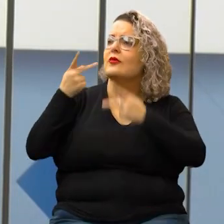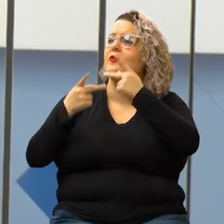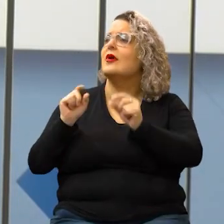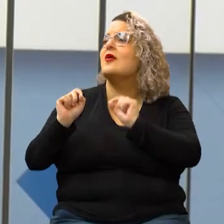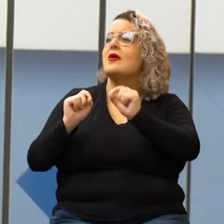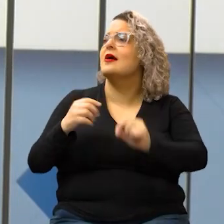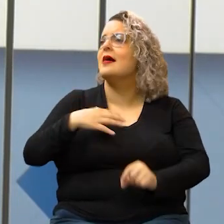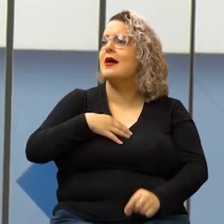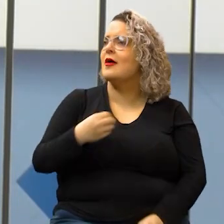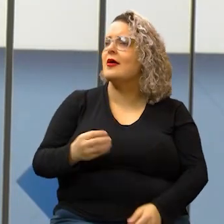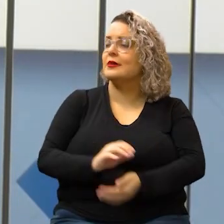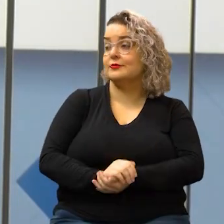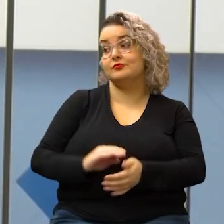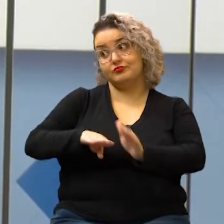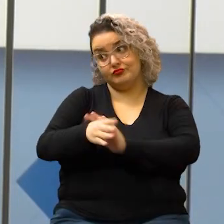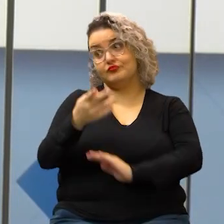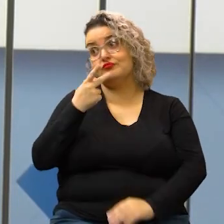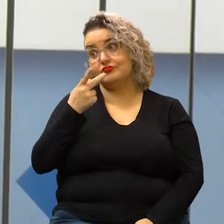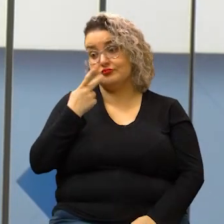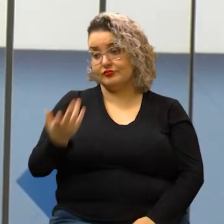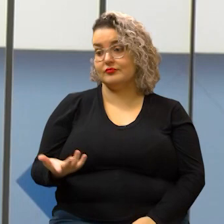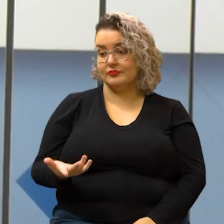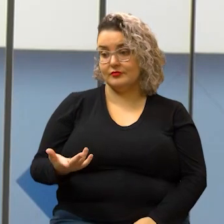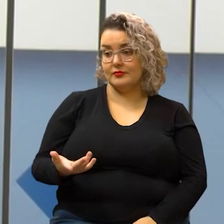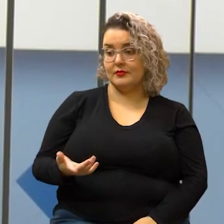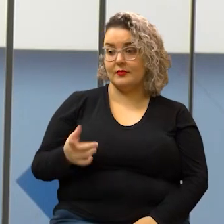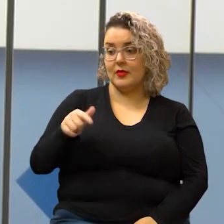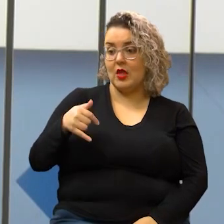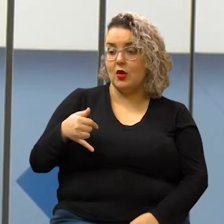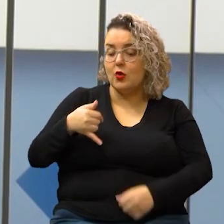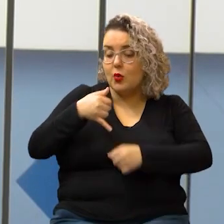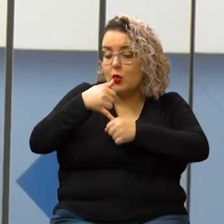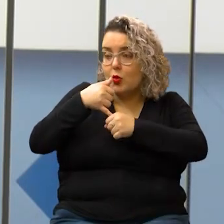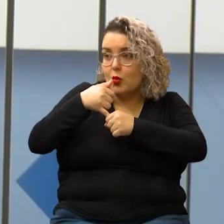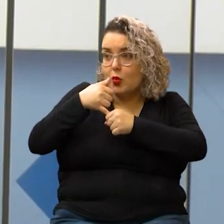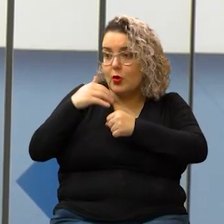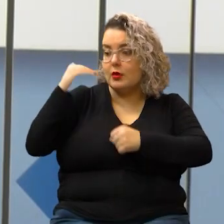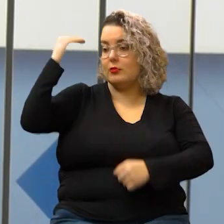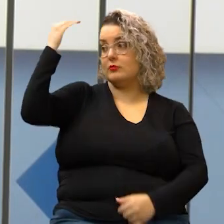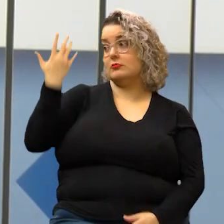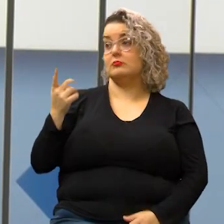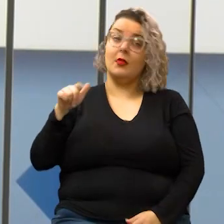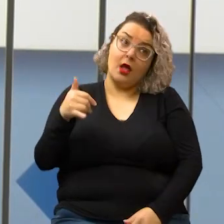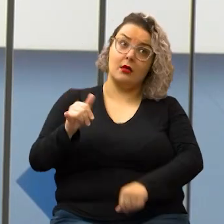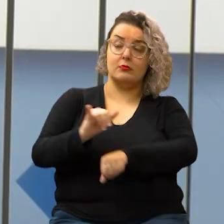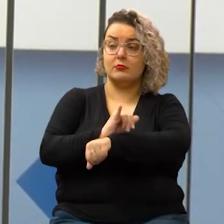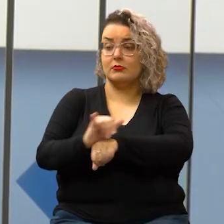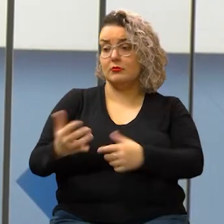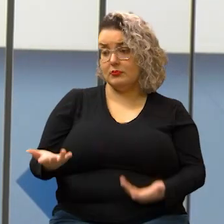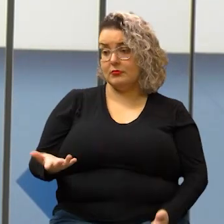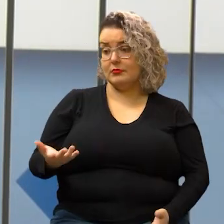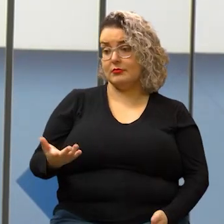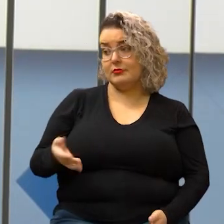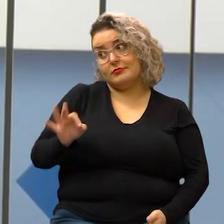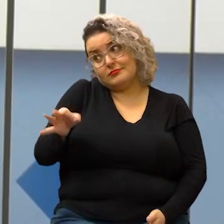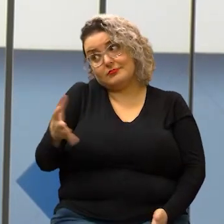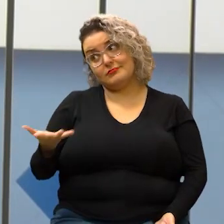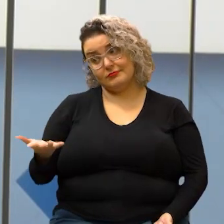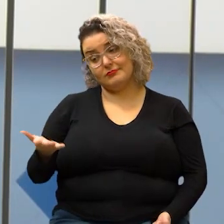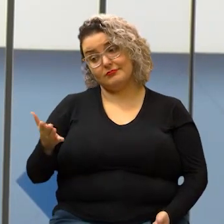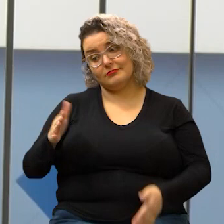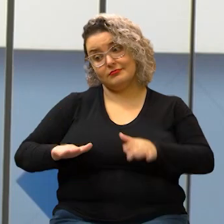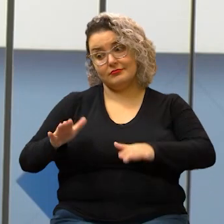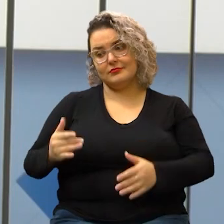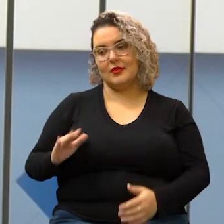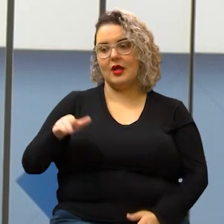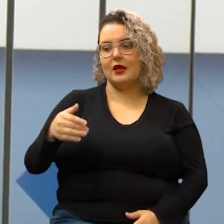costumo dizer que é um suco para adulto, entendeu? É uma estratégia, está dando certo por enquanto. Mas aí